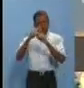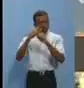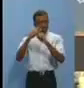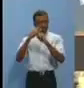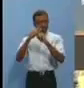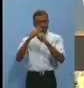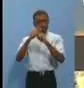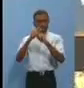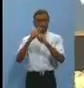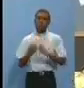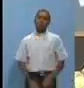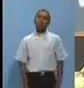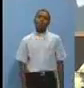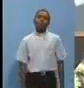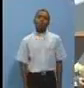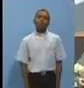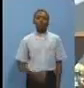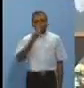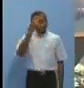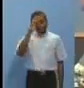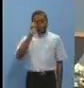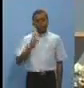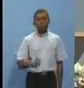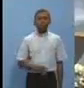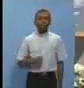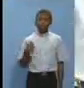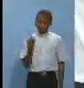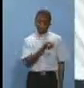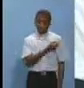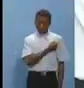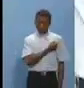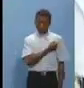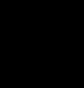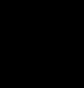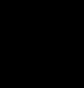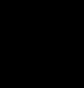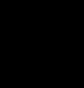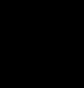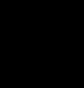eu tenho que abrir os braços. Eu tenho que sair de mim mesmo. E eu tenho que ir ao encontro dos outros.